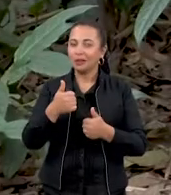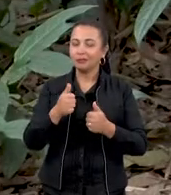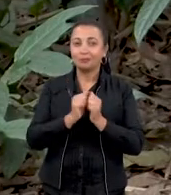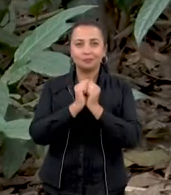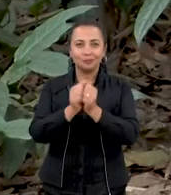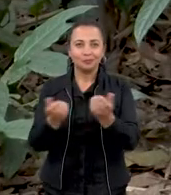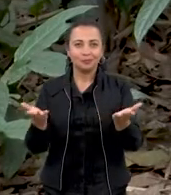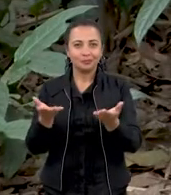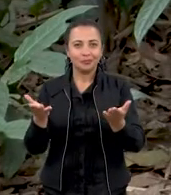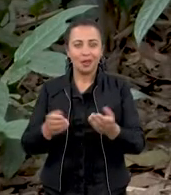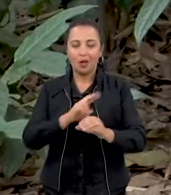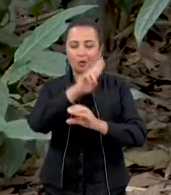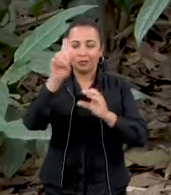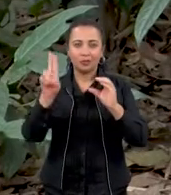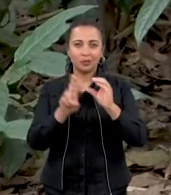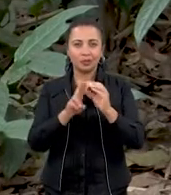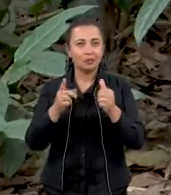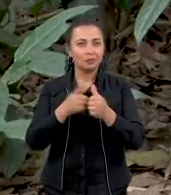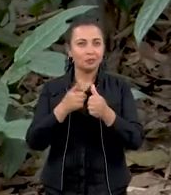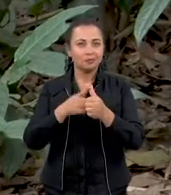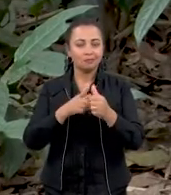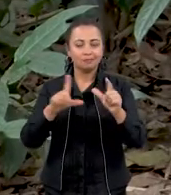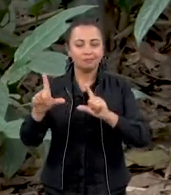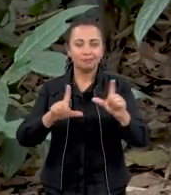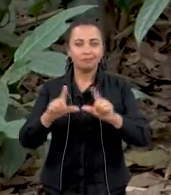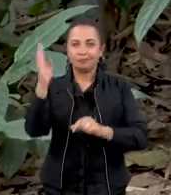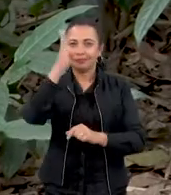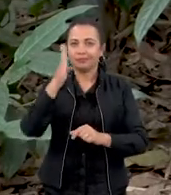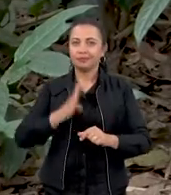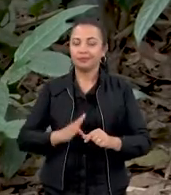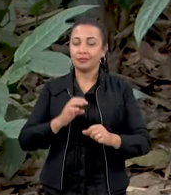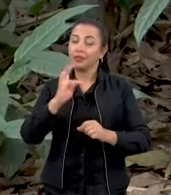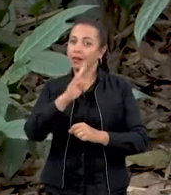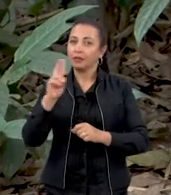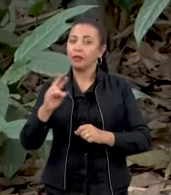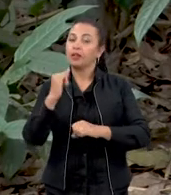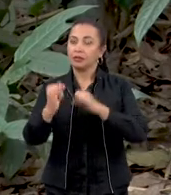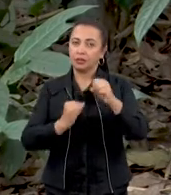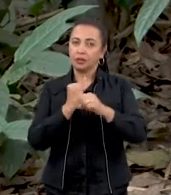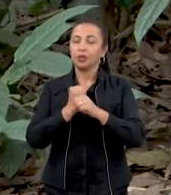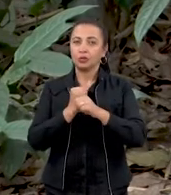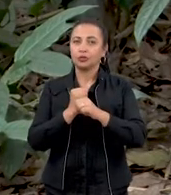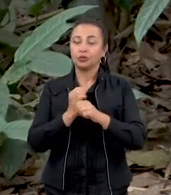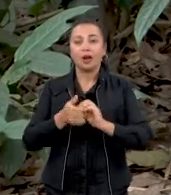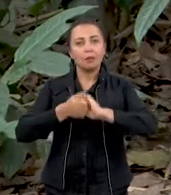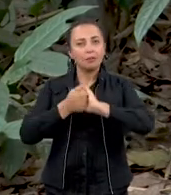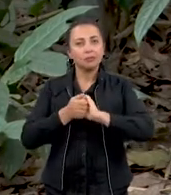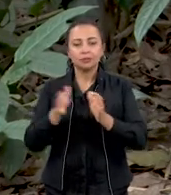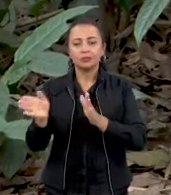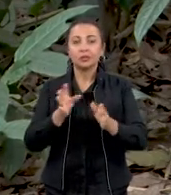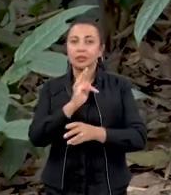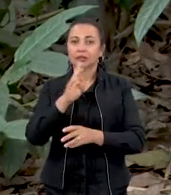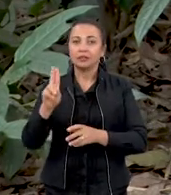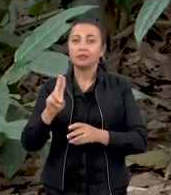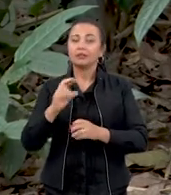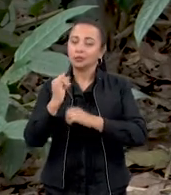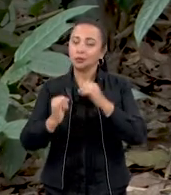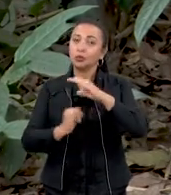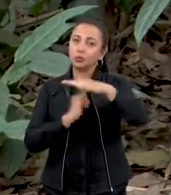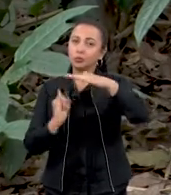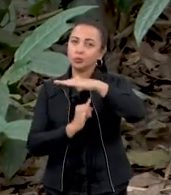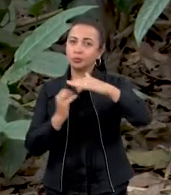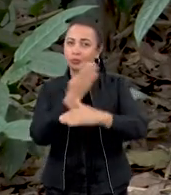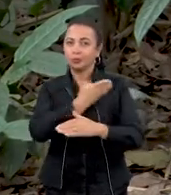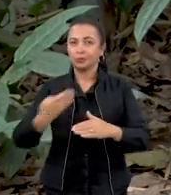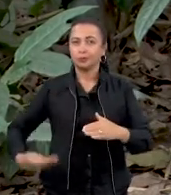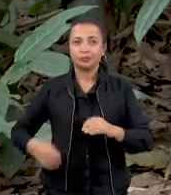Olá, tudo bem? Acompanhe agora mais um Univerciência, o primeiro programa brasileiro de TV e internet, que é uma parceria entre TVs